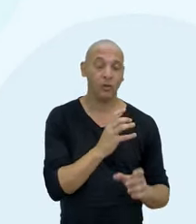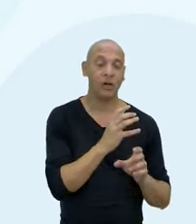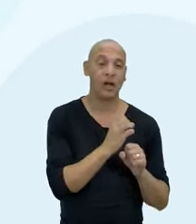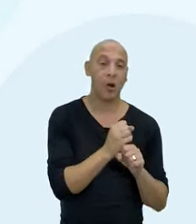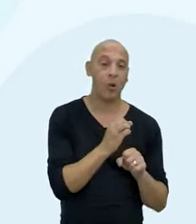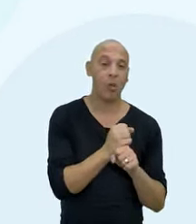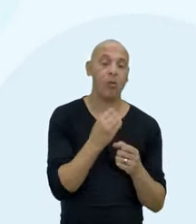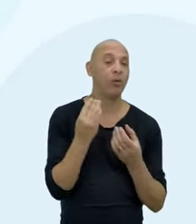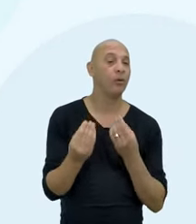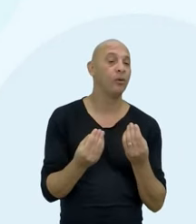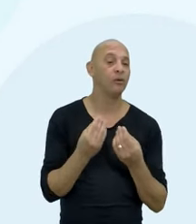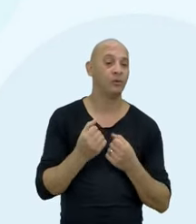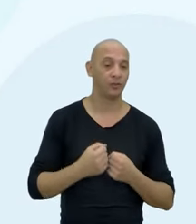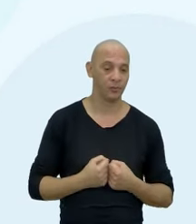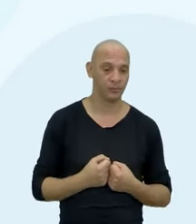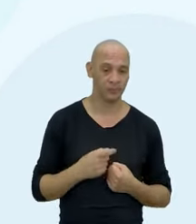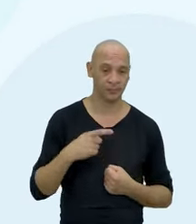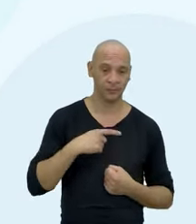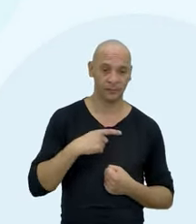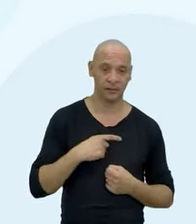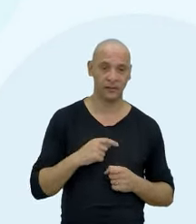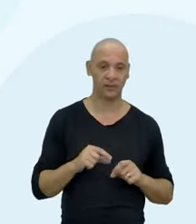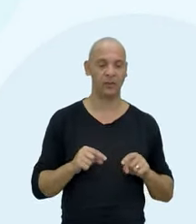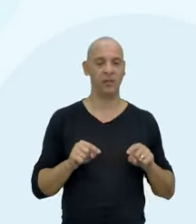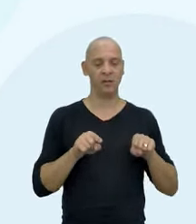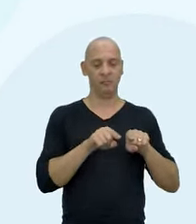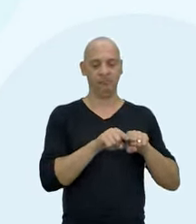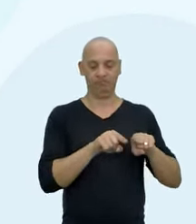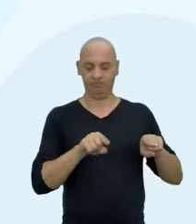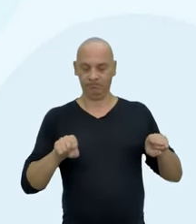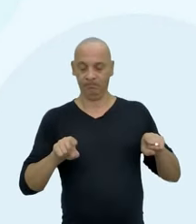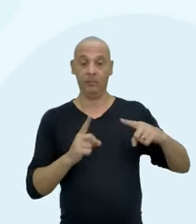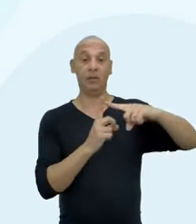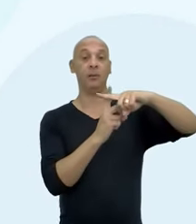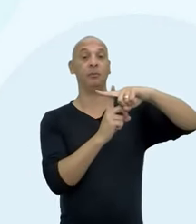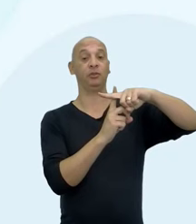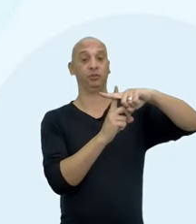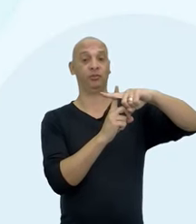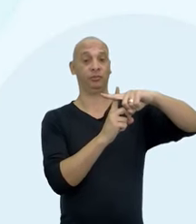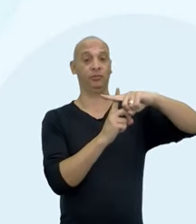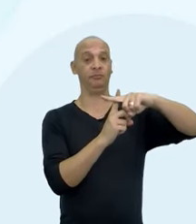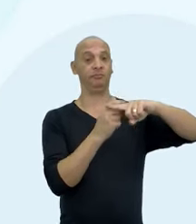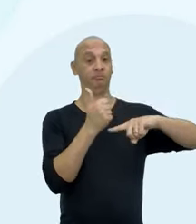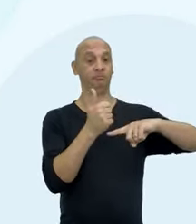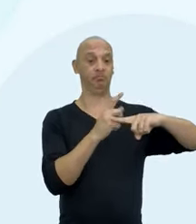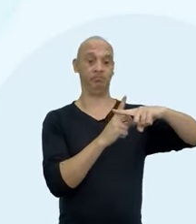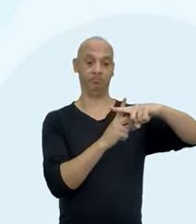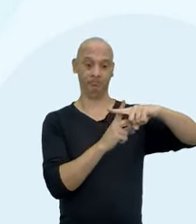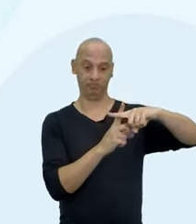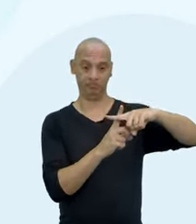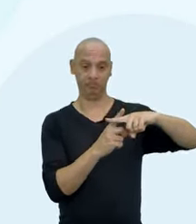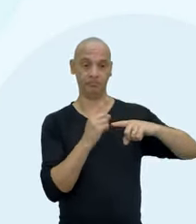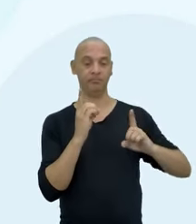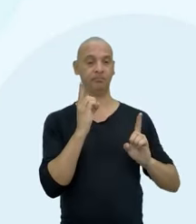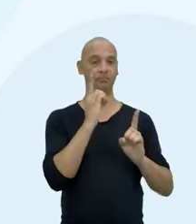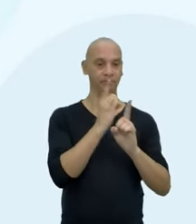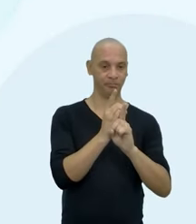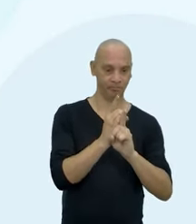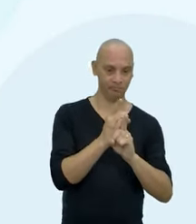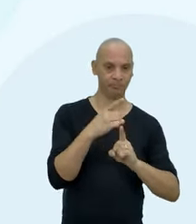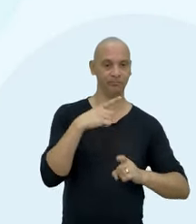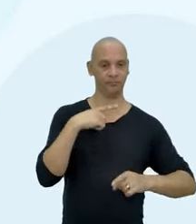de uma equação aqui eu tenho a região positiva da reta Então nós identificamos a região